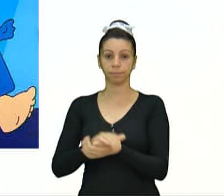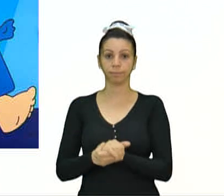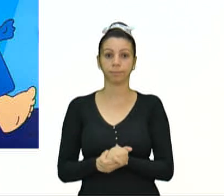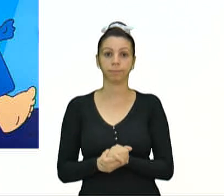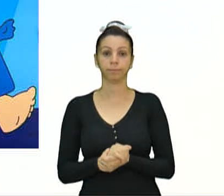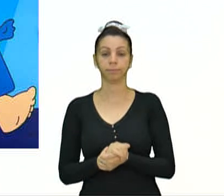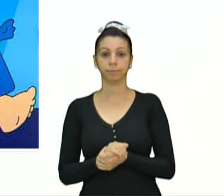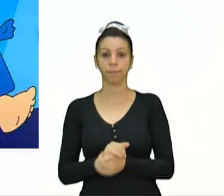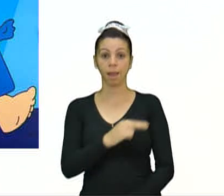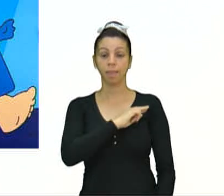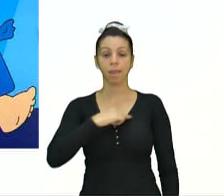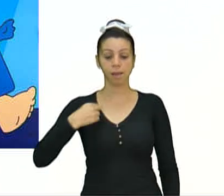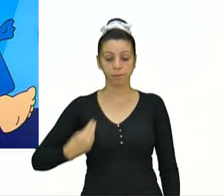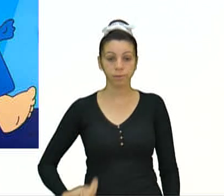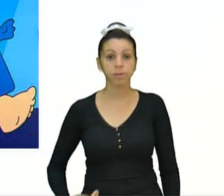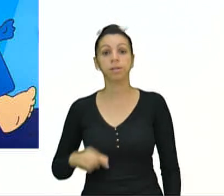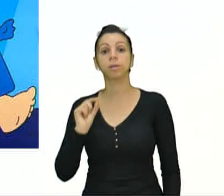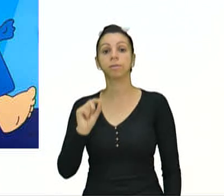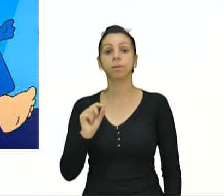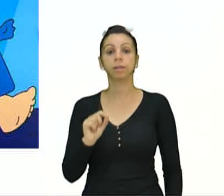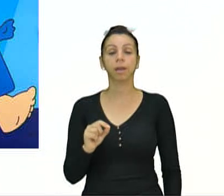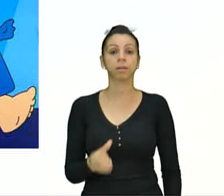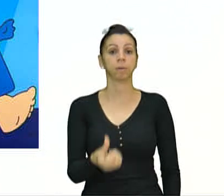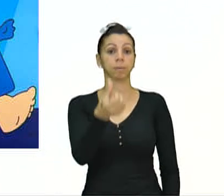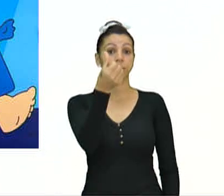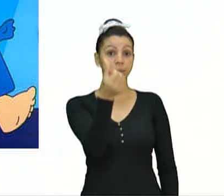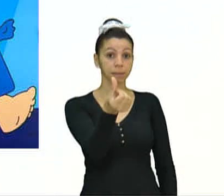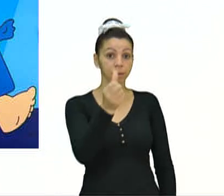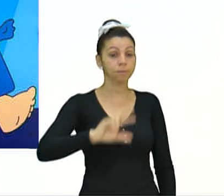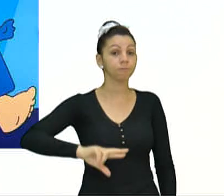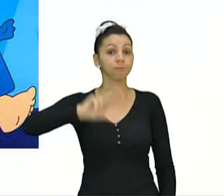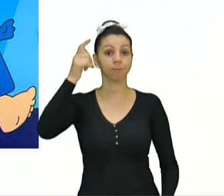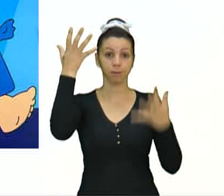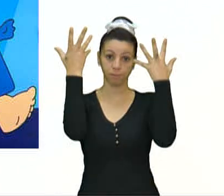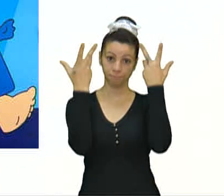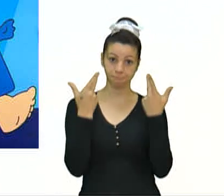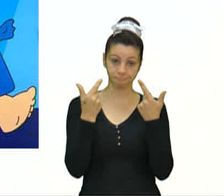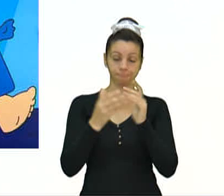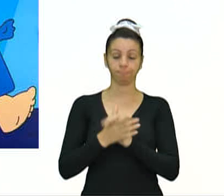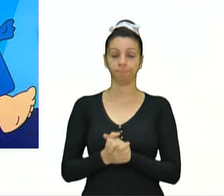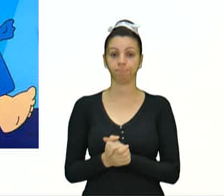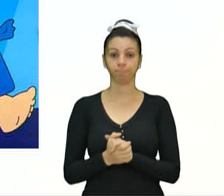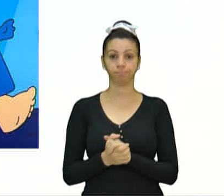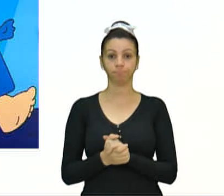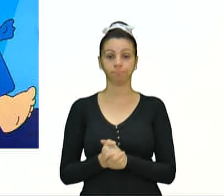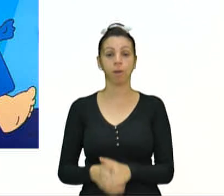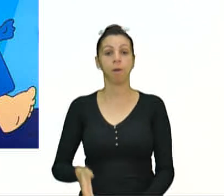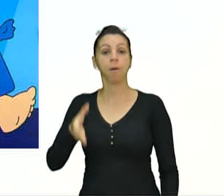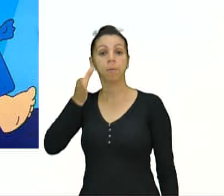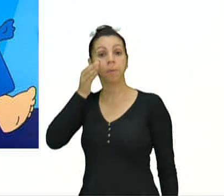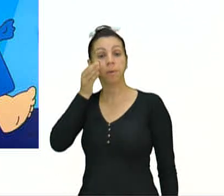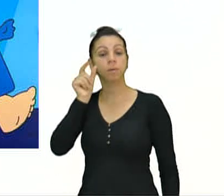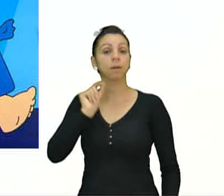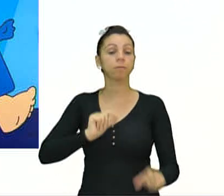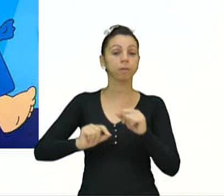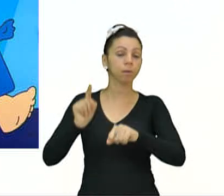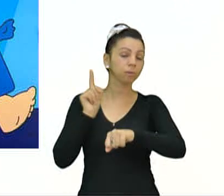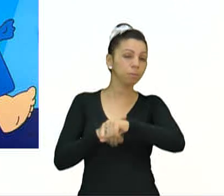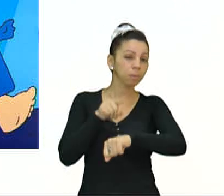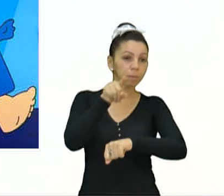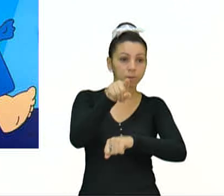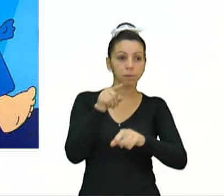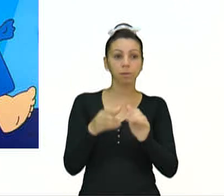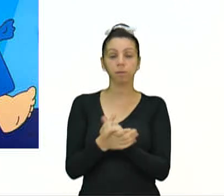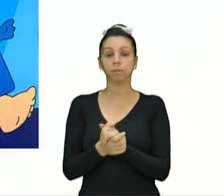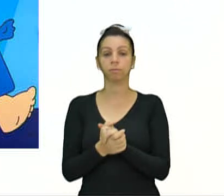não me engano, eram 5 ou 6 mascotes diferentes, tá? Então, a título de curiosidade, só para vocês poderem conhecer, eu vou dar um tempinho para que vocês